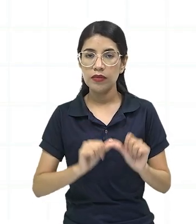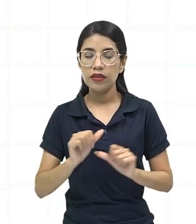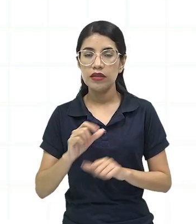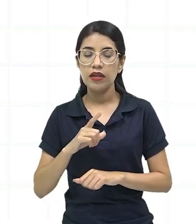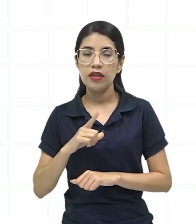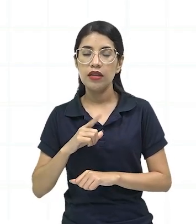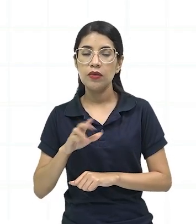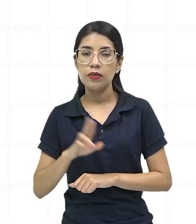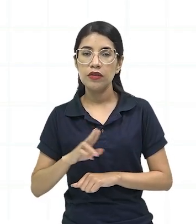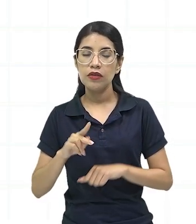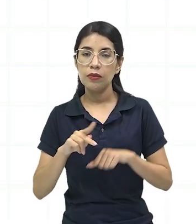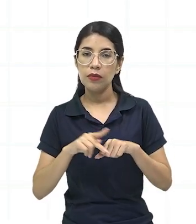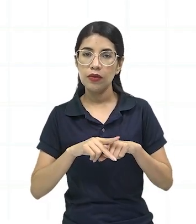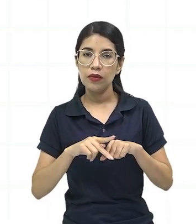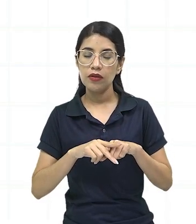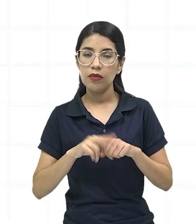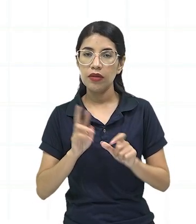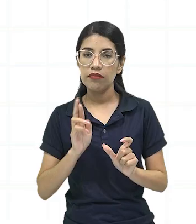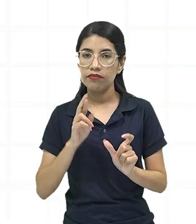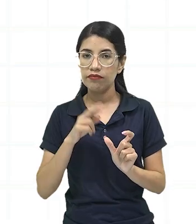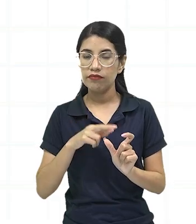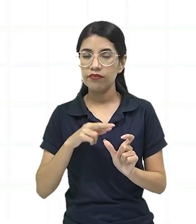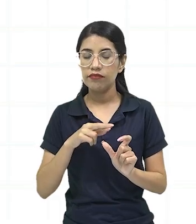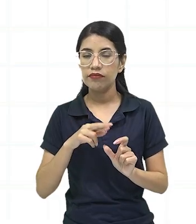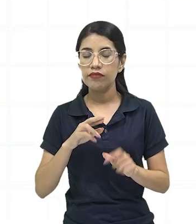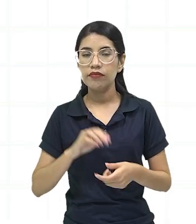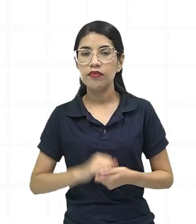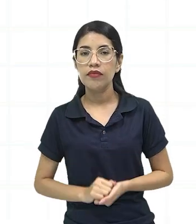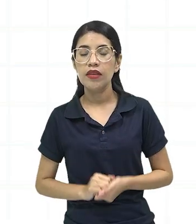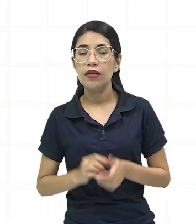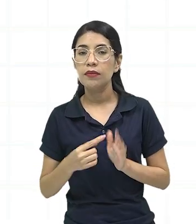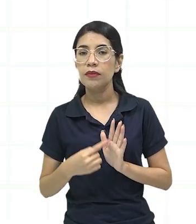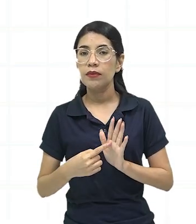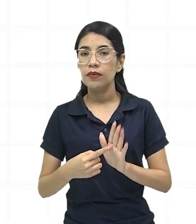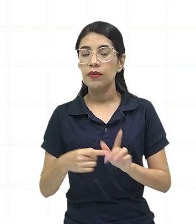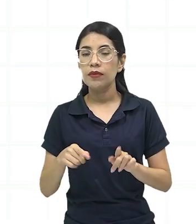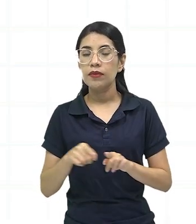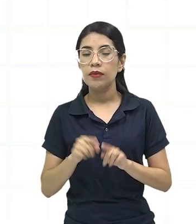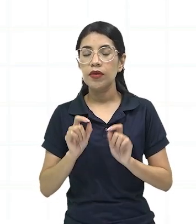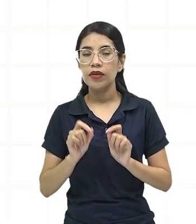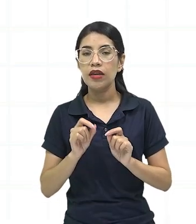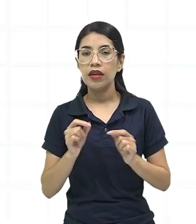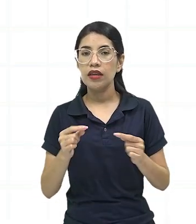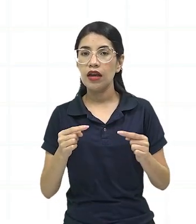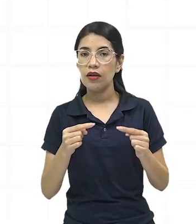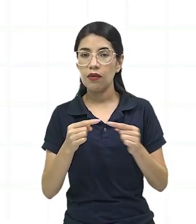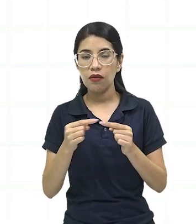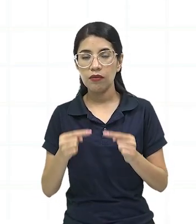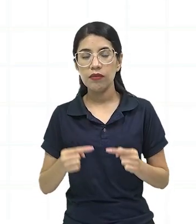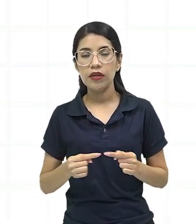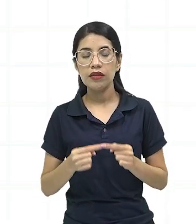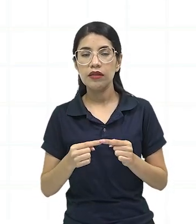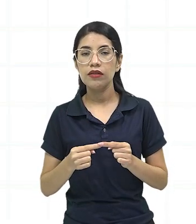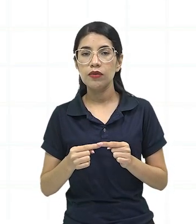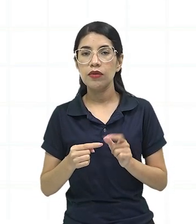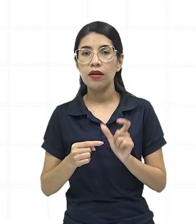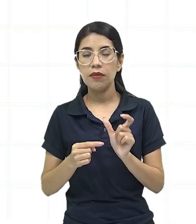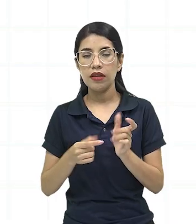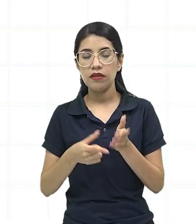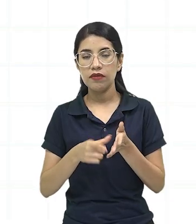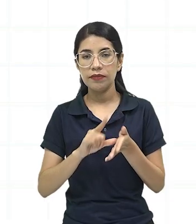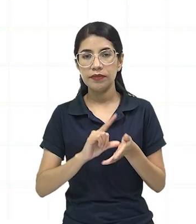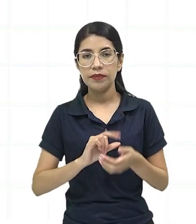pelo um pronome relativo variável e mostrando aqui que ele está concordando com o termo